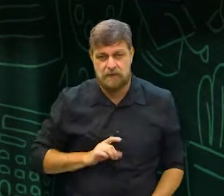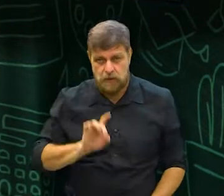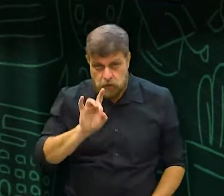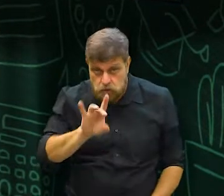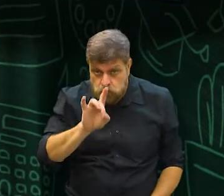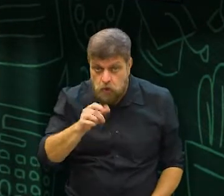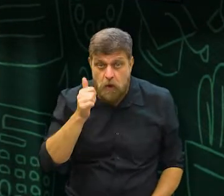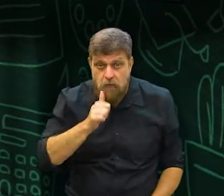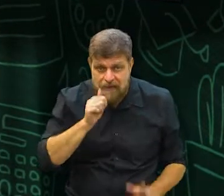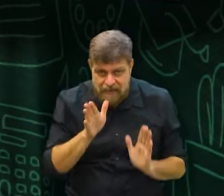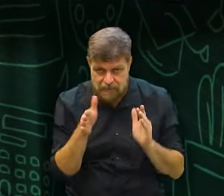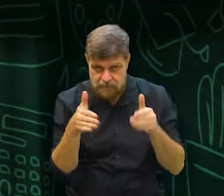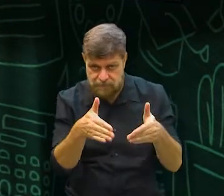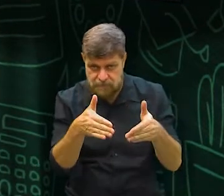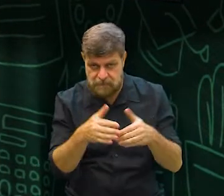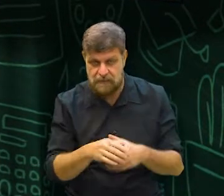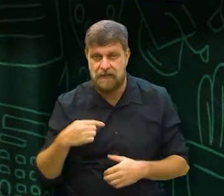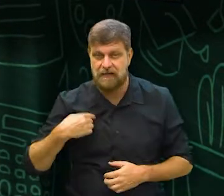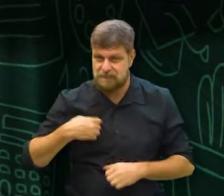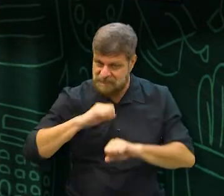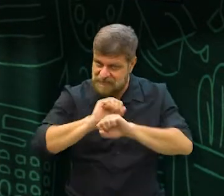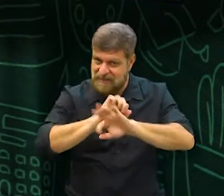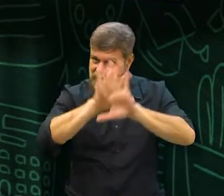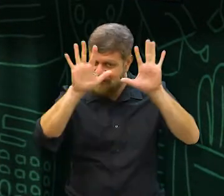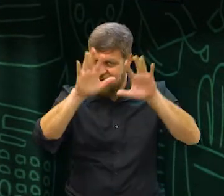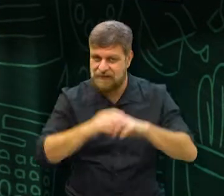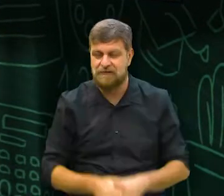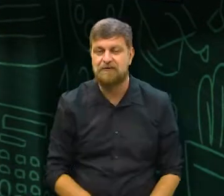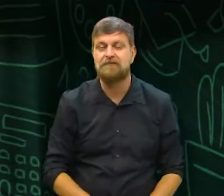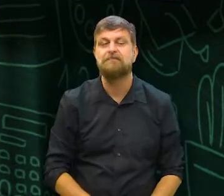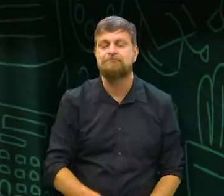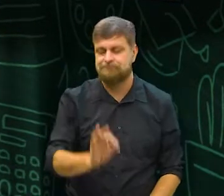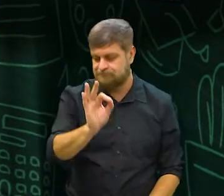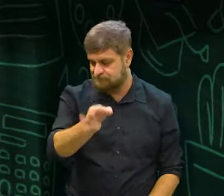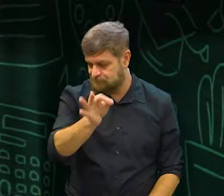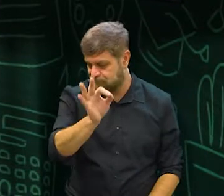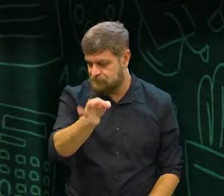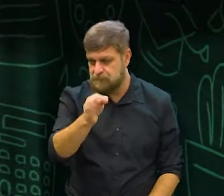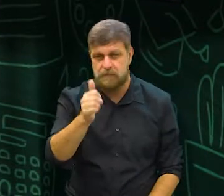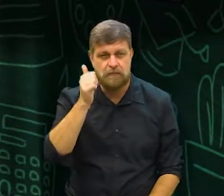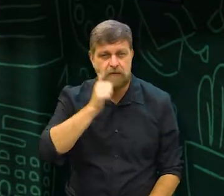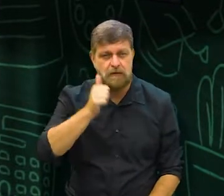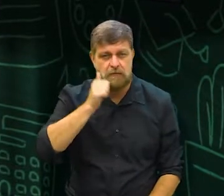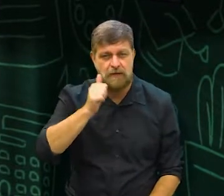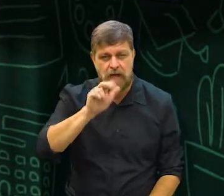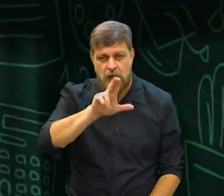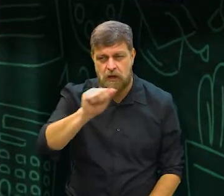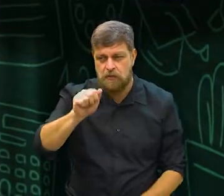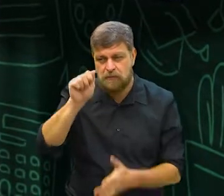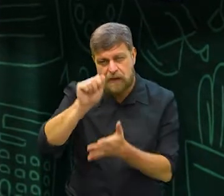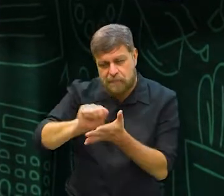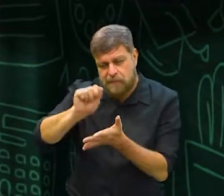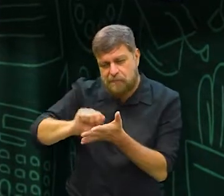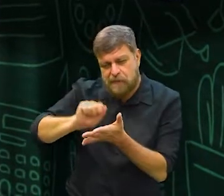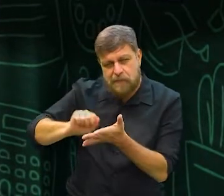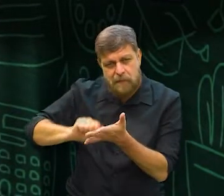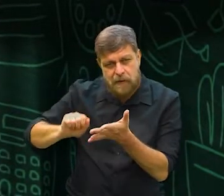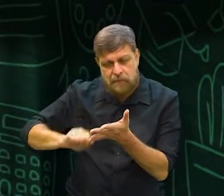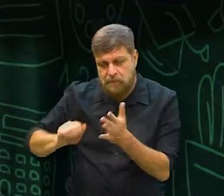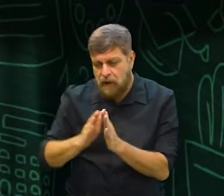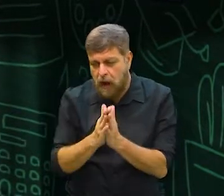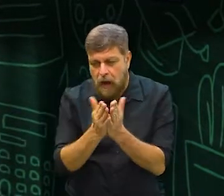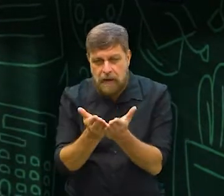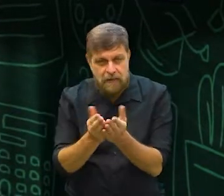para mulheres, né, Edgar? Para a gente deixar isso claro, né? São Isso, mulheres que então, nunca escreveram livro, não